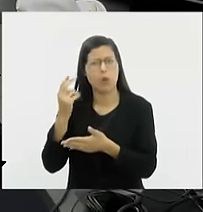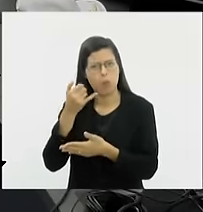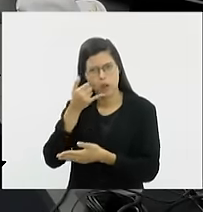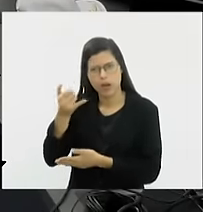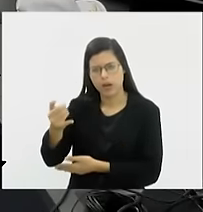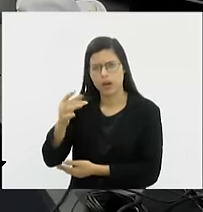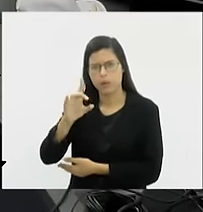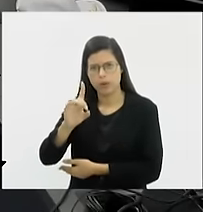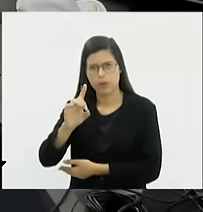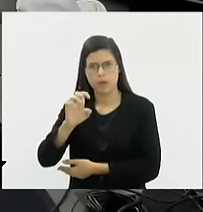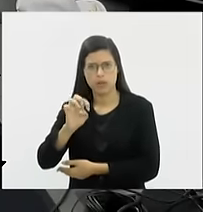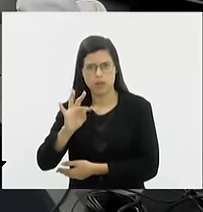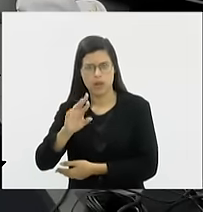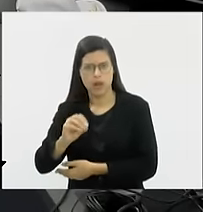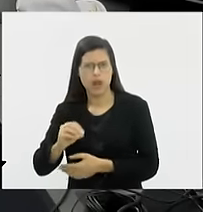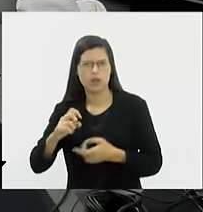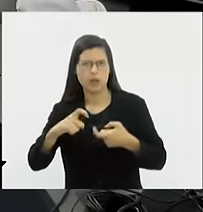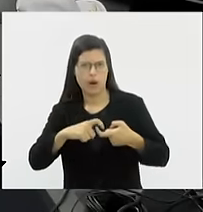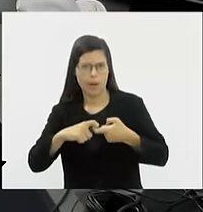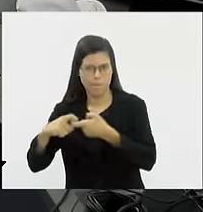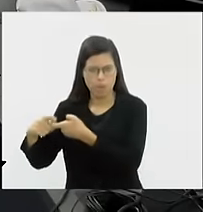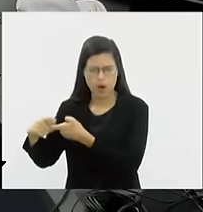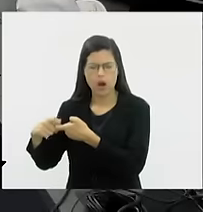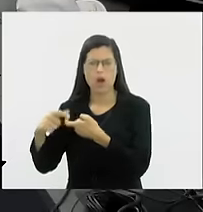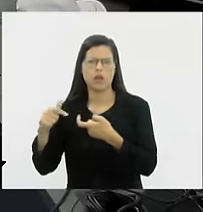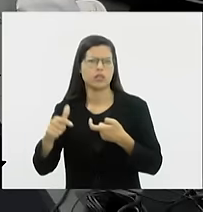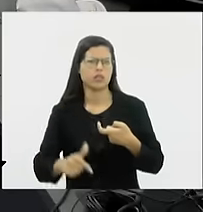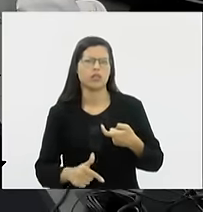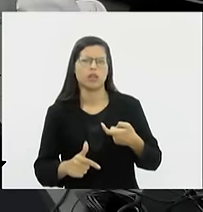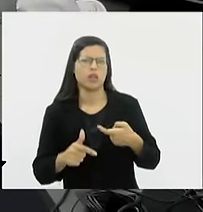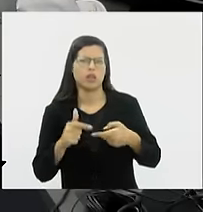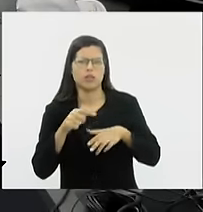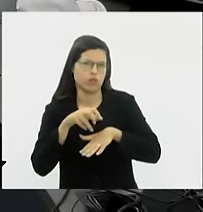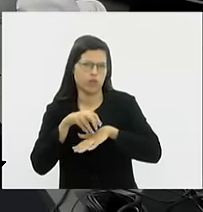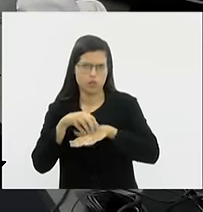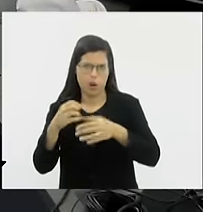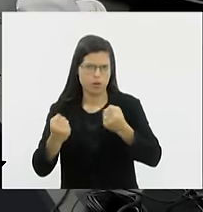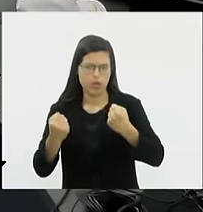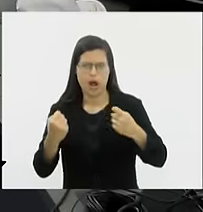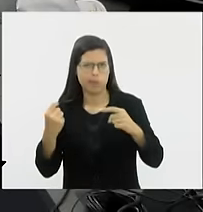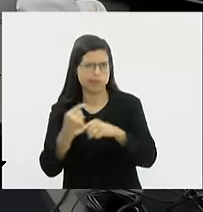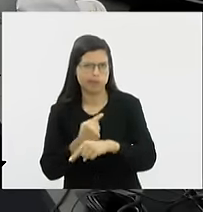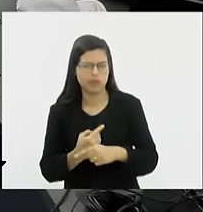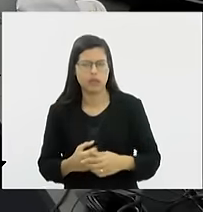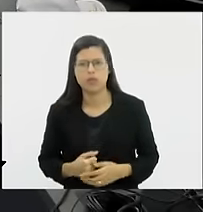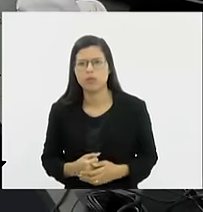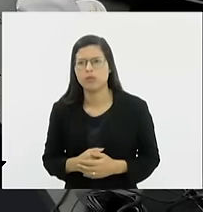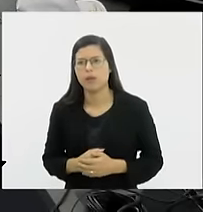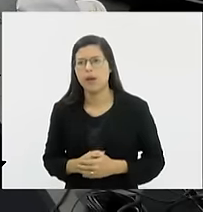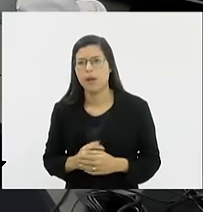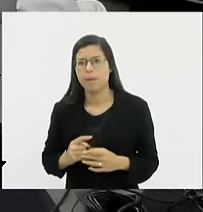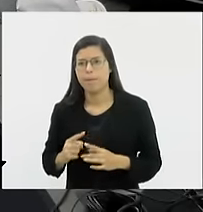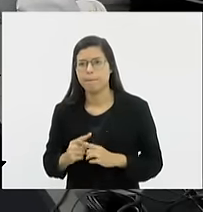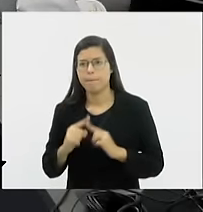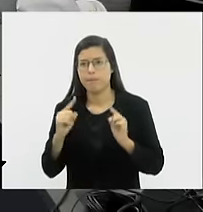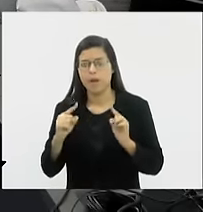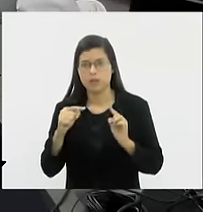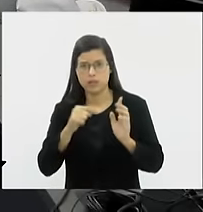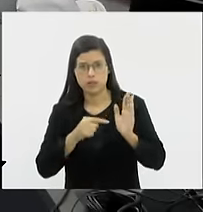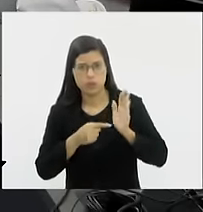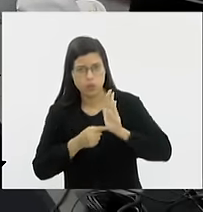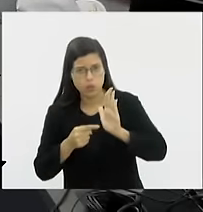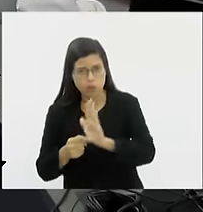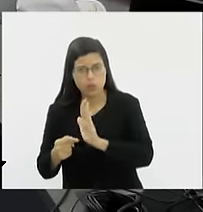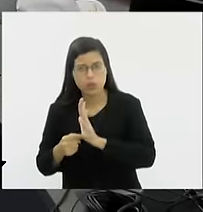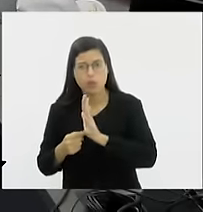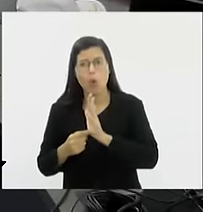o reboque, para que revocasse o reboque irregular. Ele levantou. Mas os apontamentos que nós fizemos foram